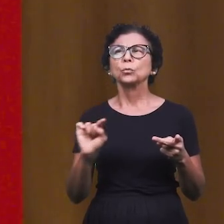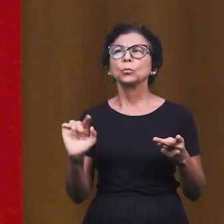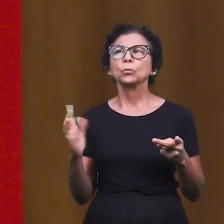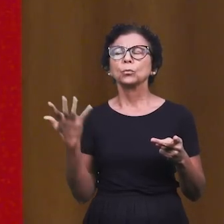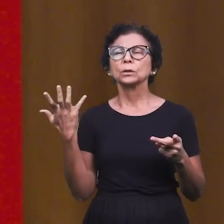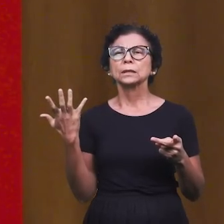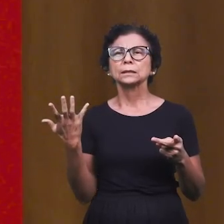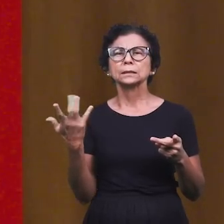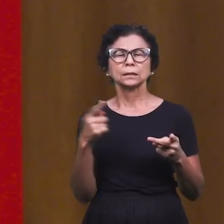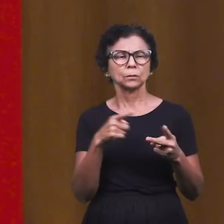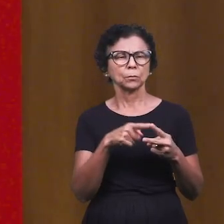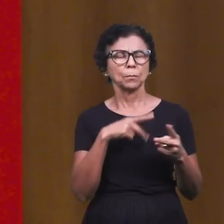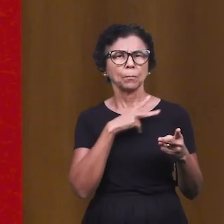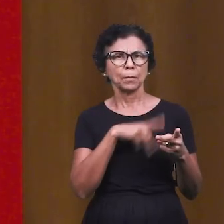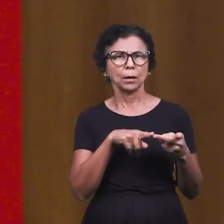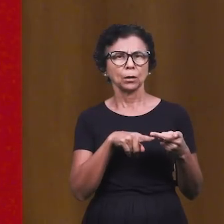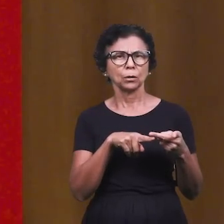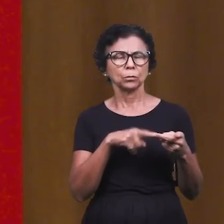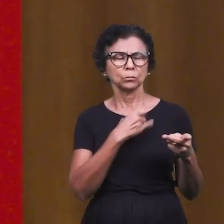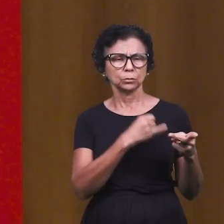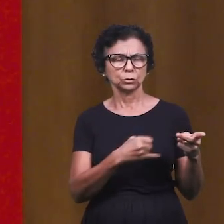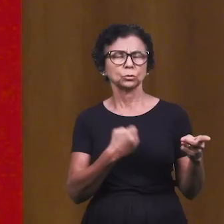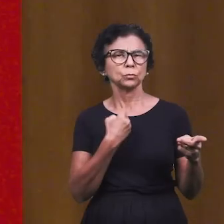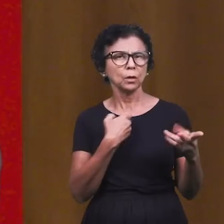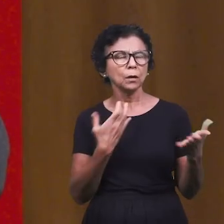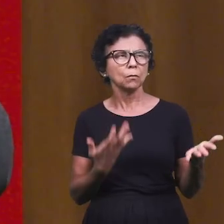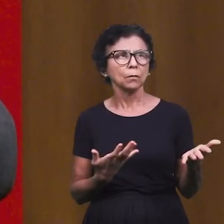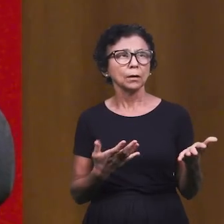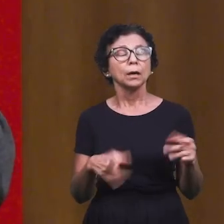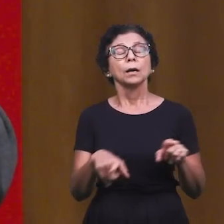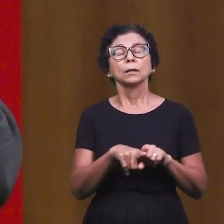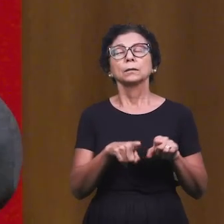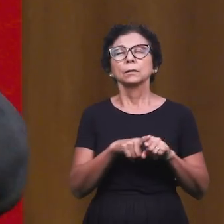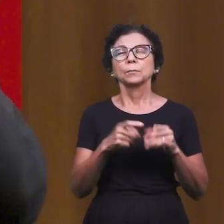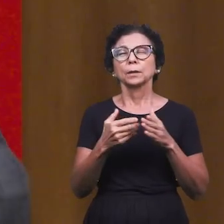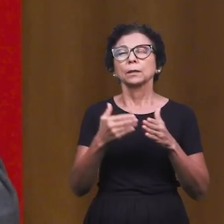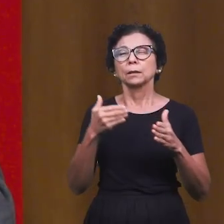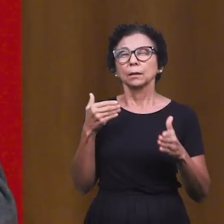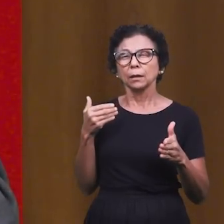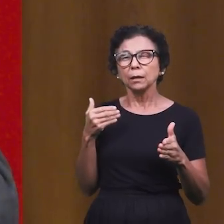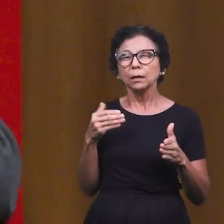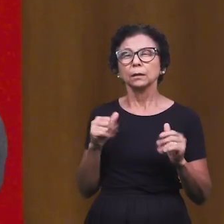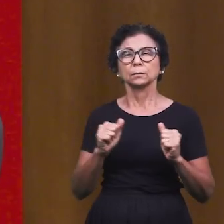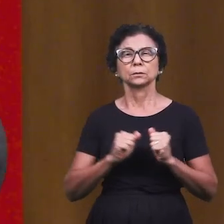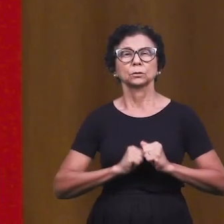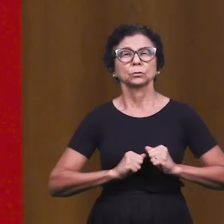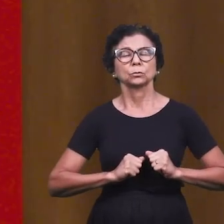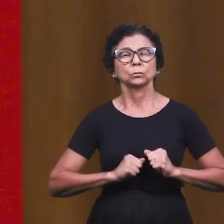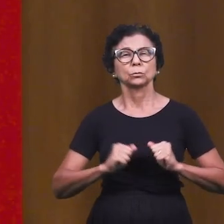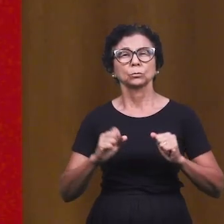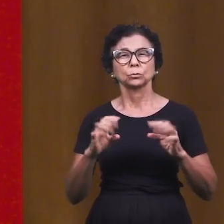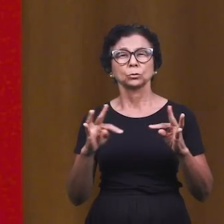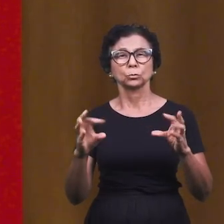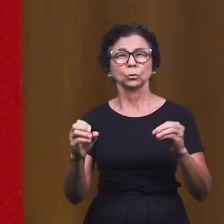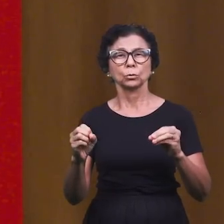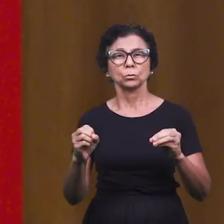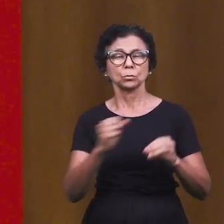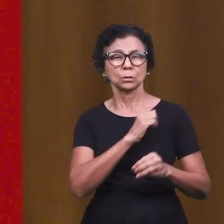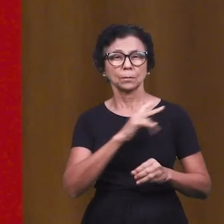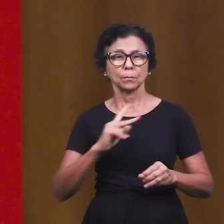Paulo e João, até voltando um pouco, falando de todo o colégio apostólico, de todos os apóstolos de